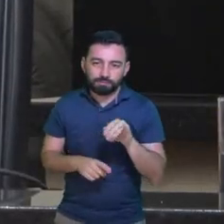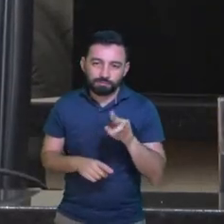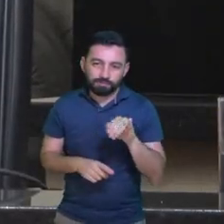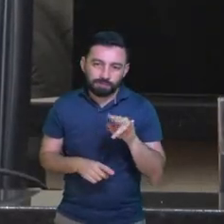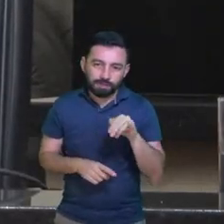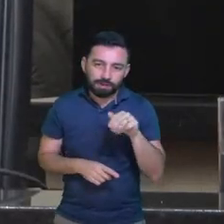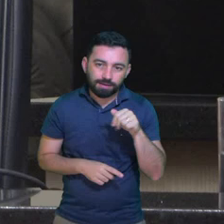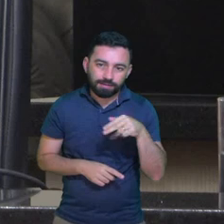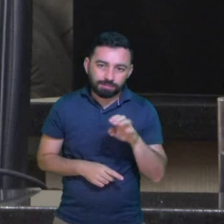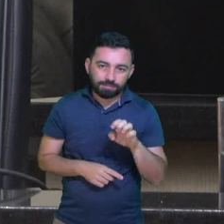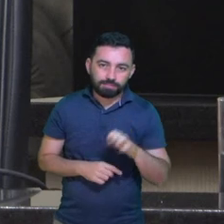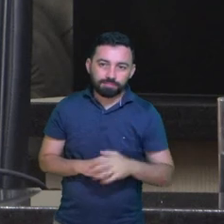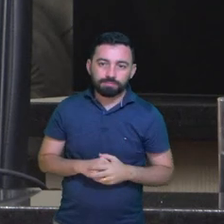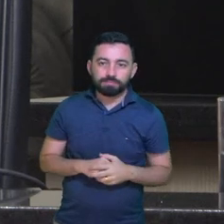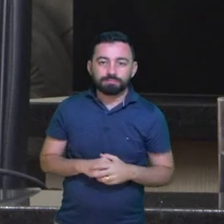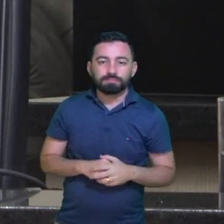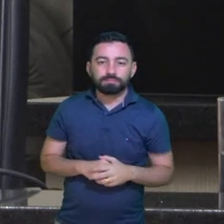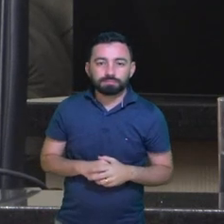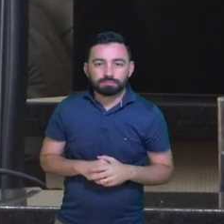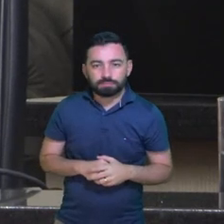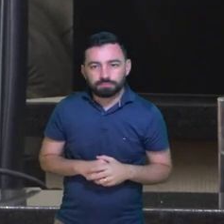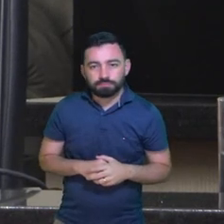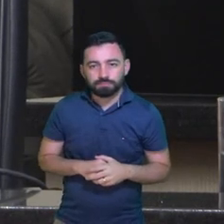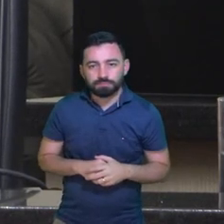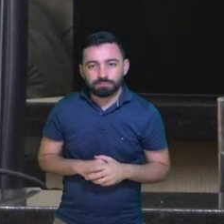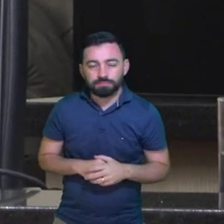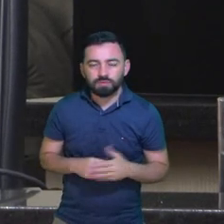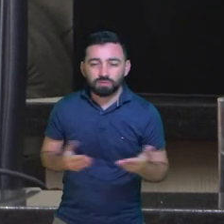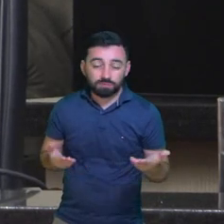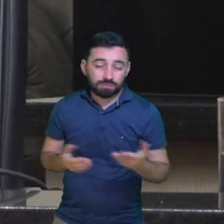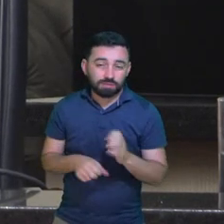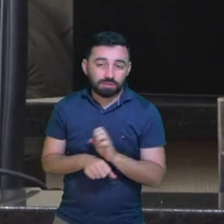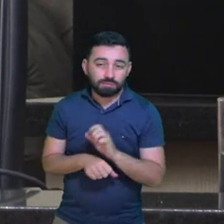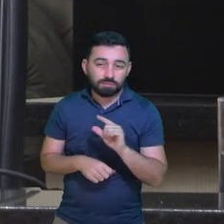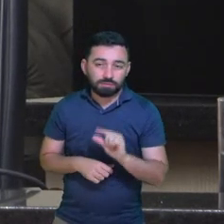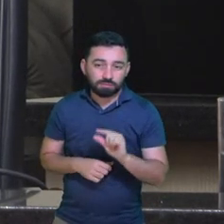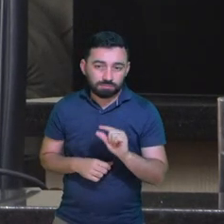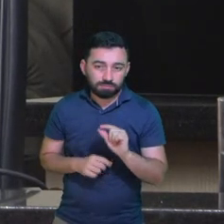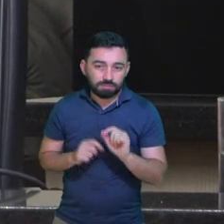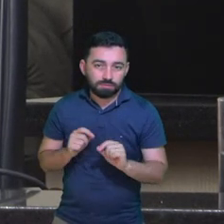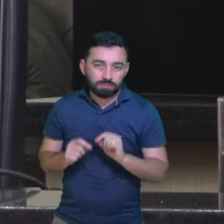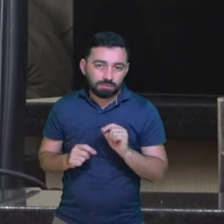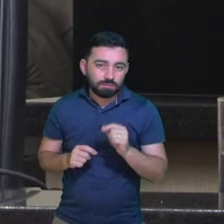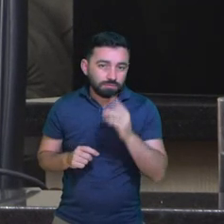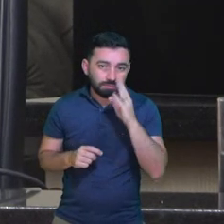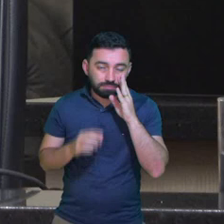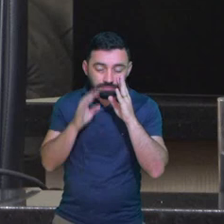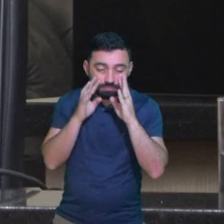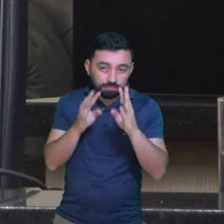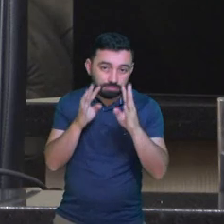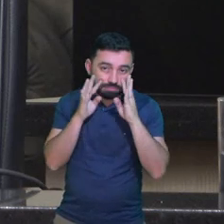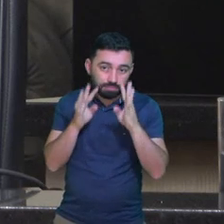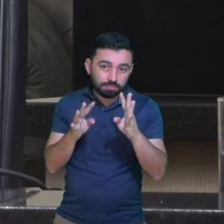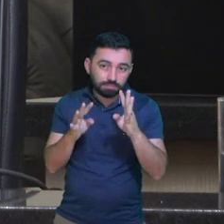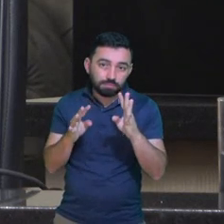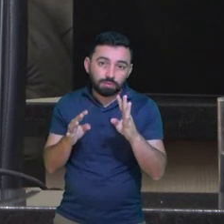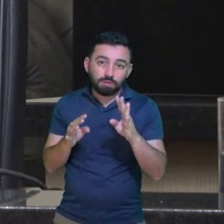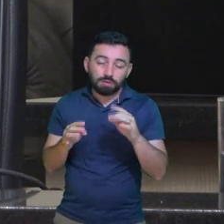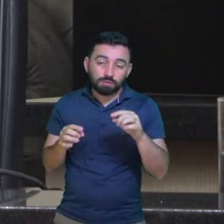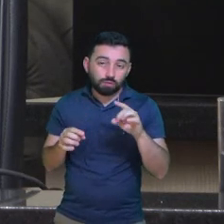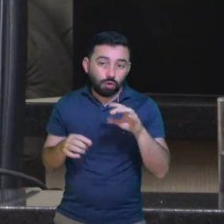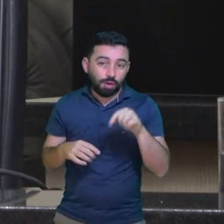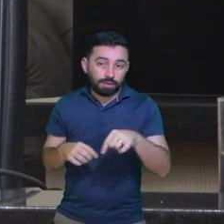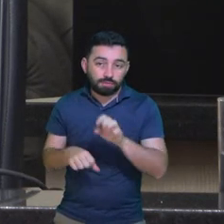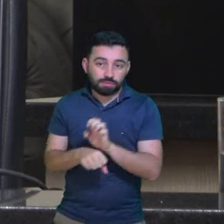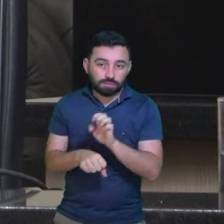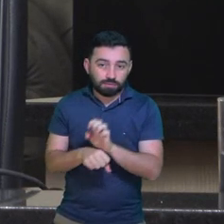né Essa questão do do estado mínimo né a gente tem acompanhado né Não só aqui a nível do